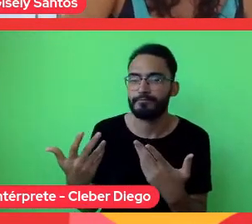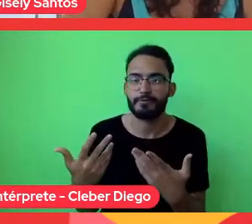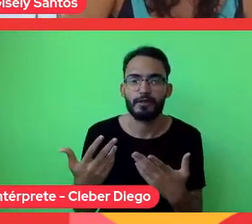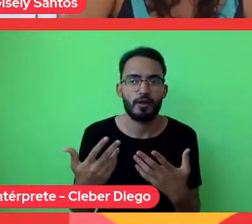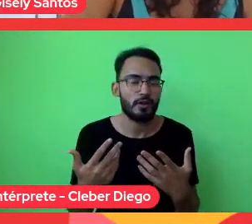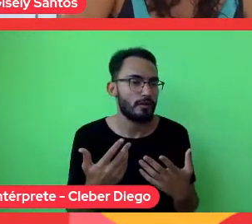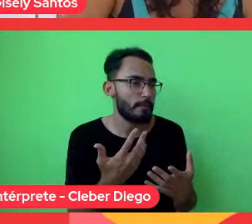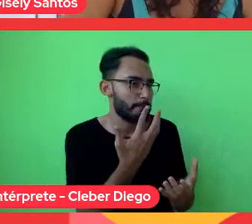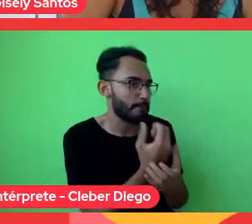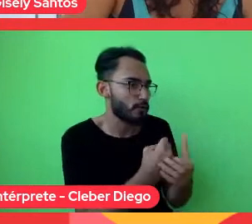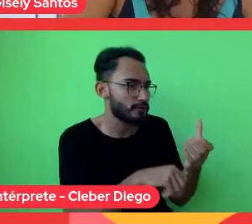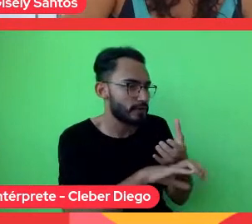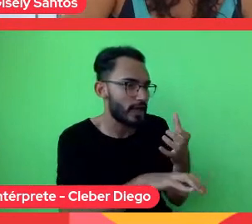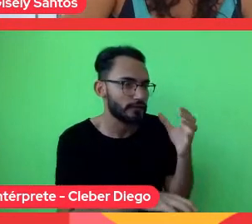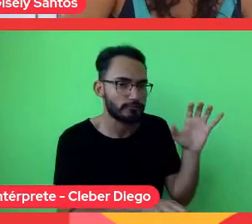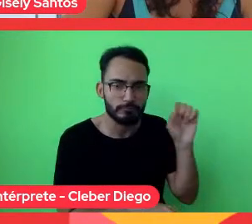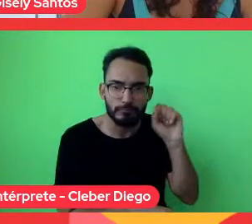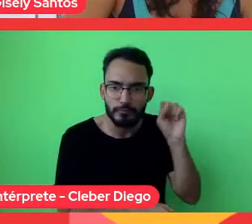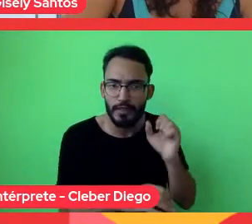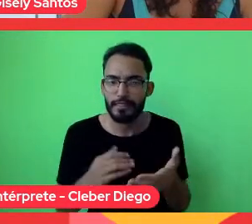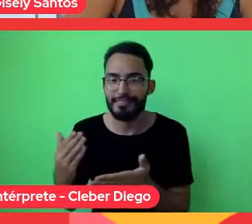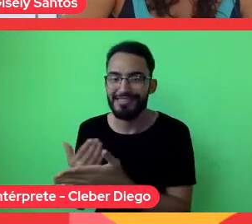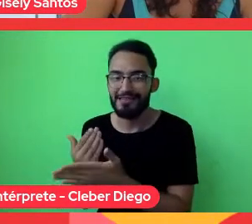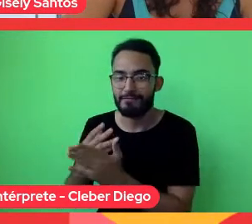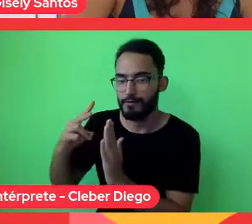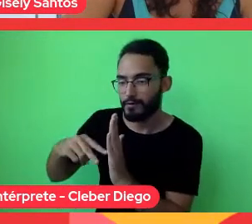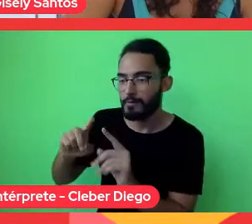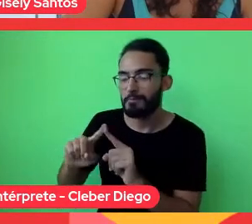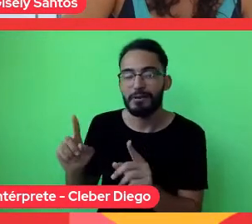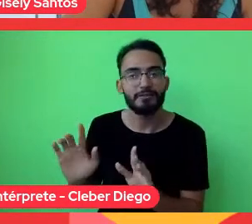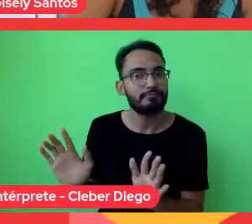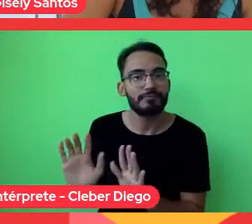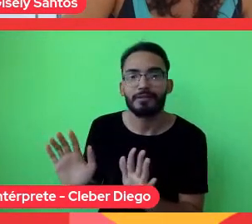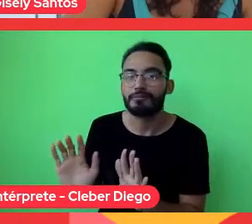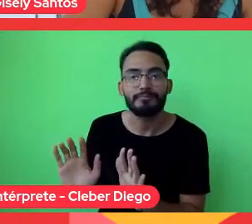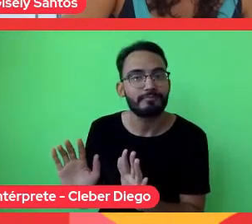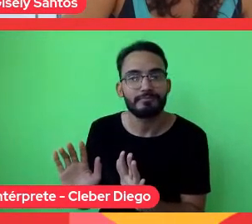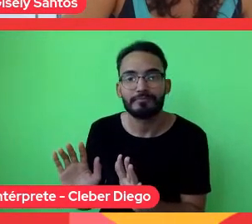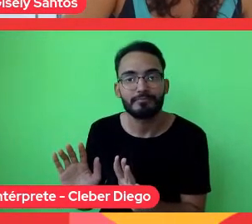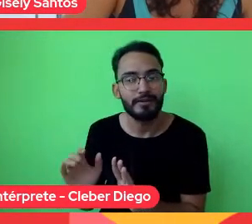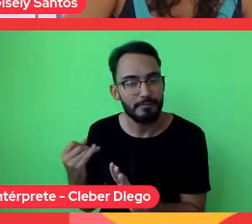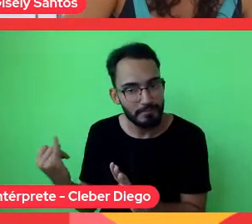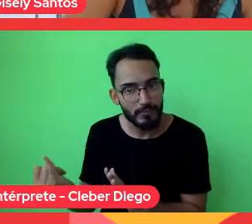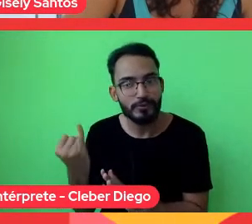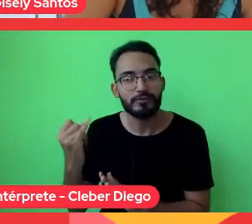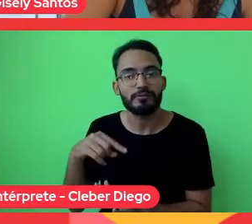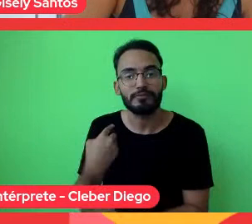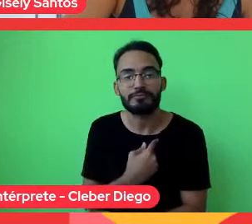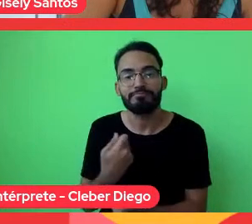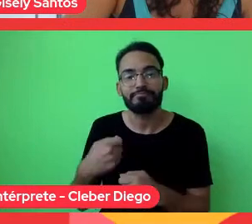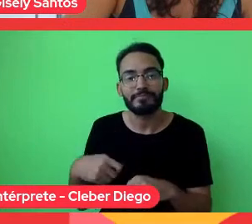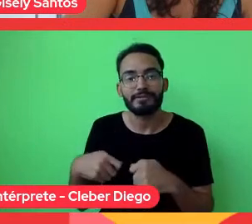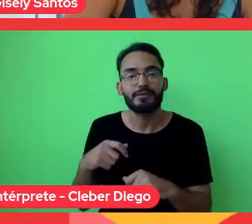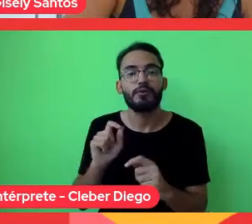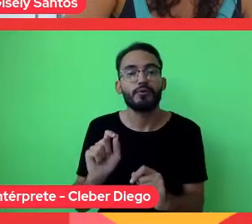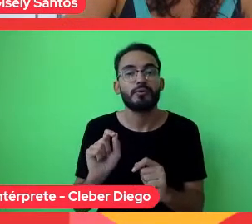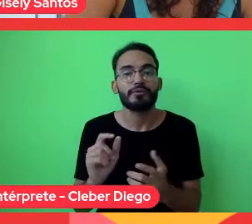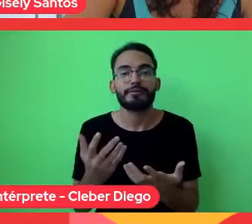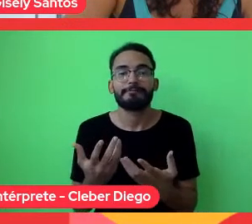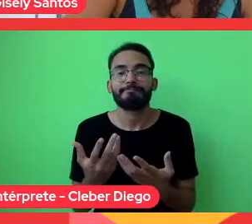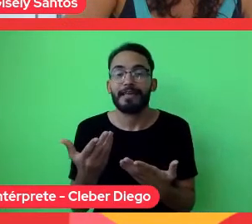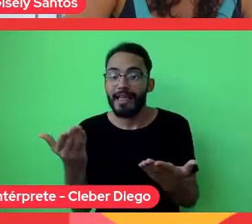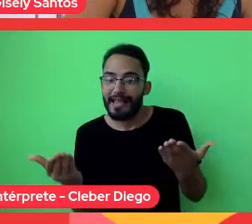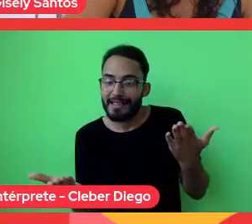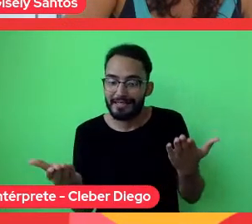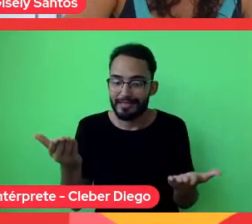ouvindo todos os podcasts, lendo todos os livros, e na verdade não, né? É super importante a gente manter esse